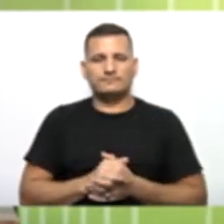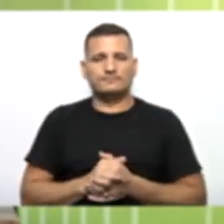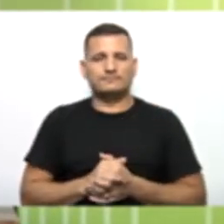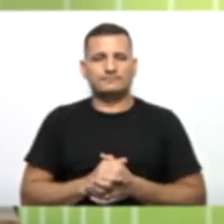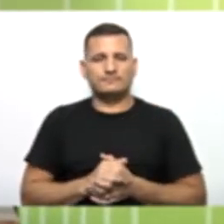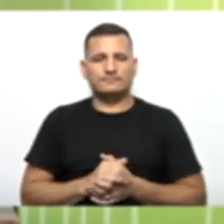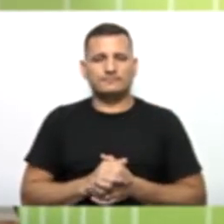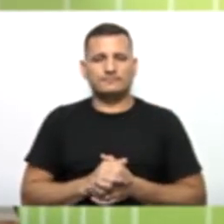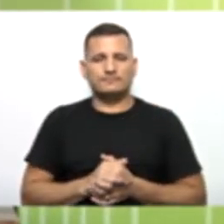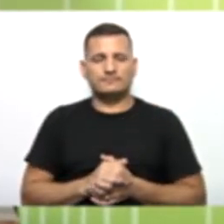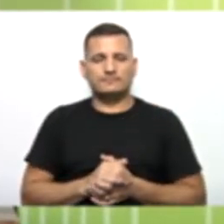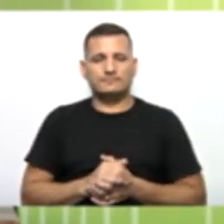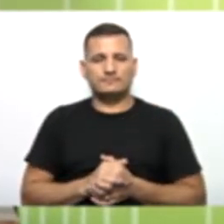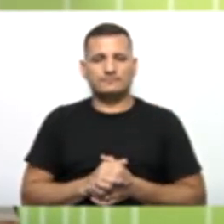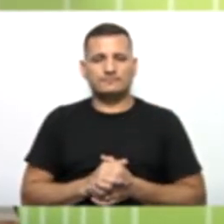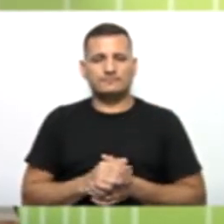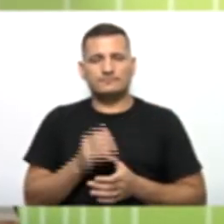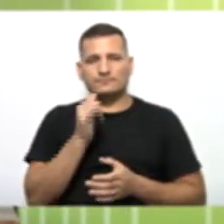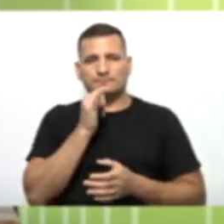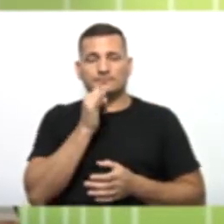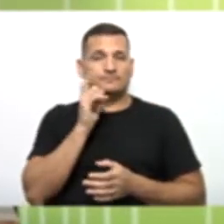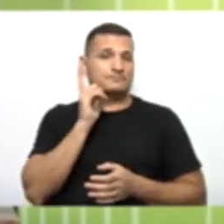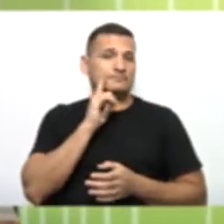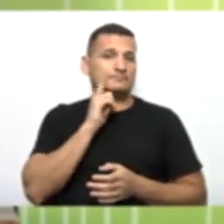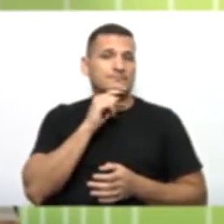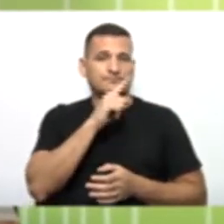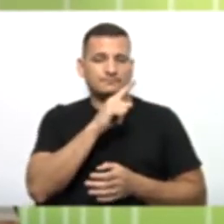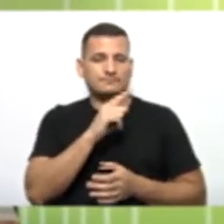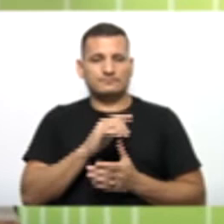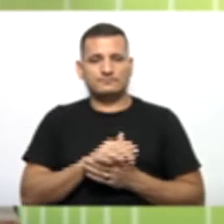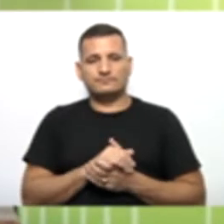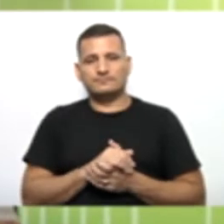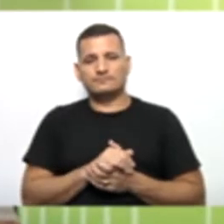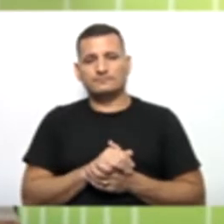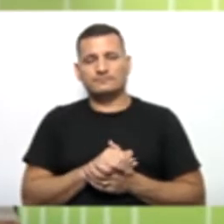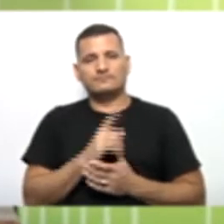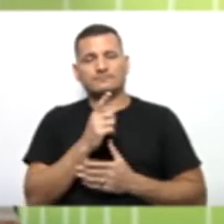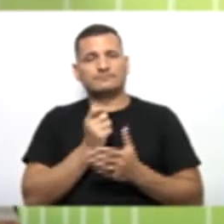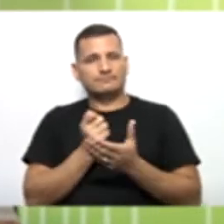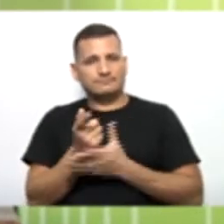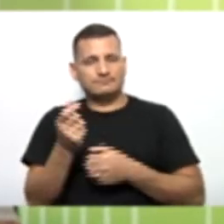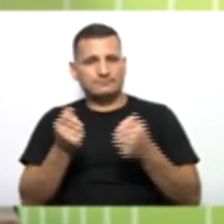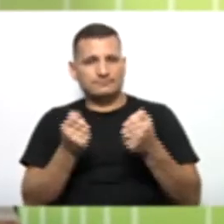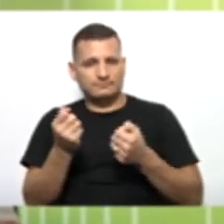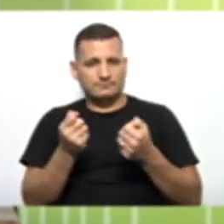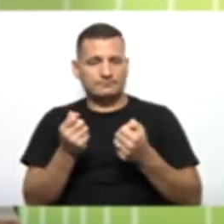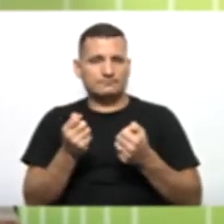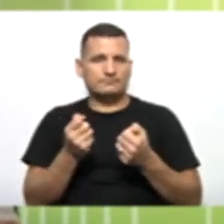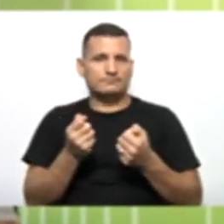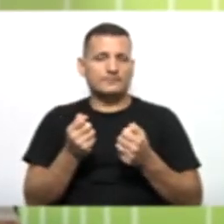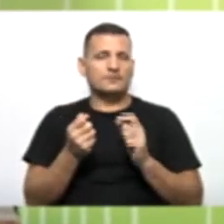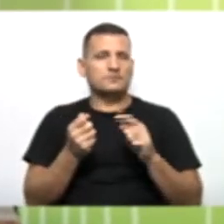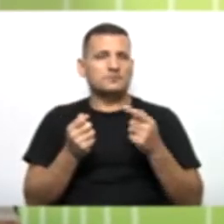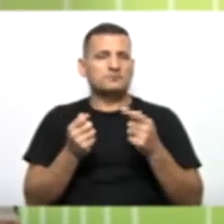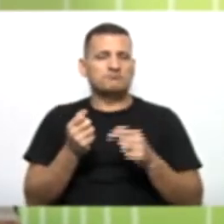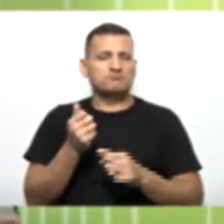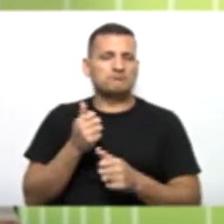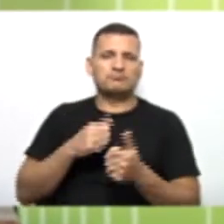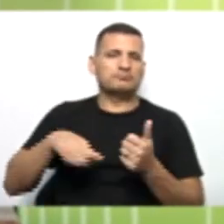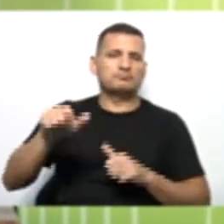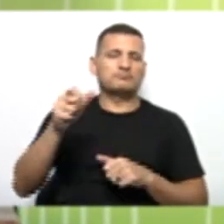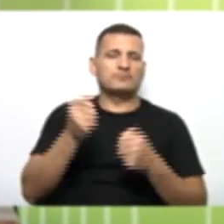Por exemplo, nos Estados Unidos, eles compram um carro e pouco tempo depois já descartam esse